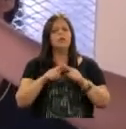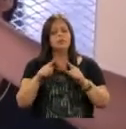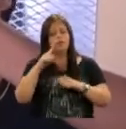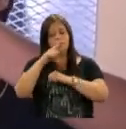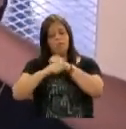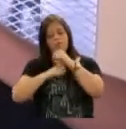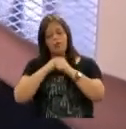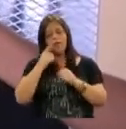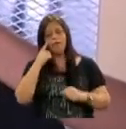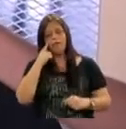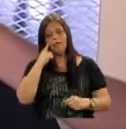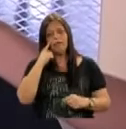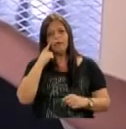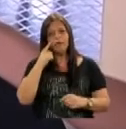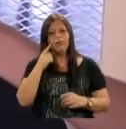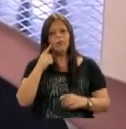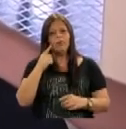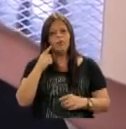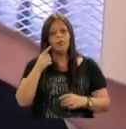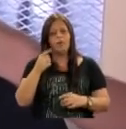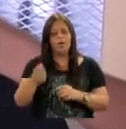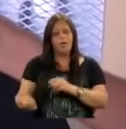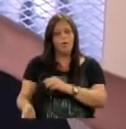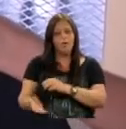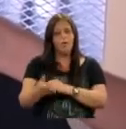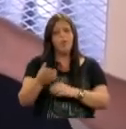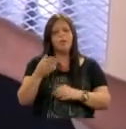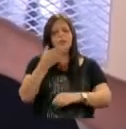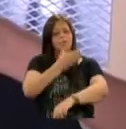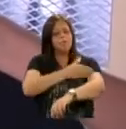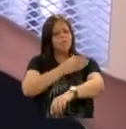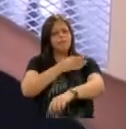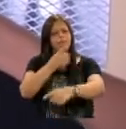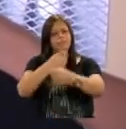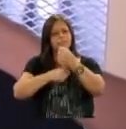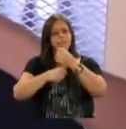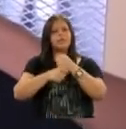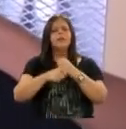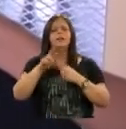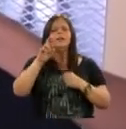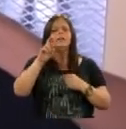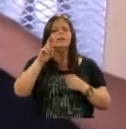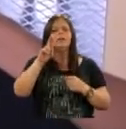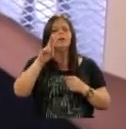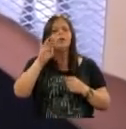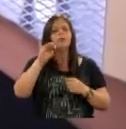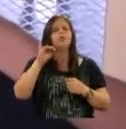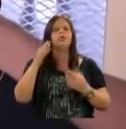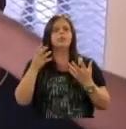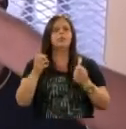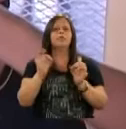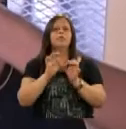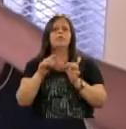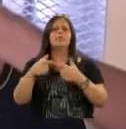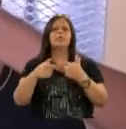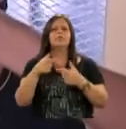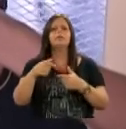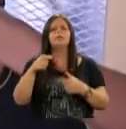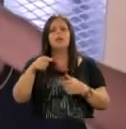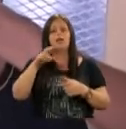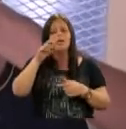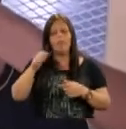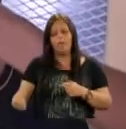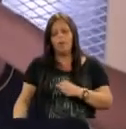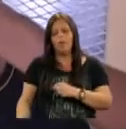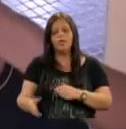vê primeira com a situação que a gente trouxe a bocha é que a gente começou a treinar no passado ea rússia propôs a fazer esse trabalho é a bocha para cadeirantes